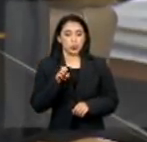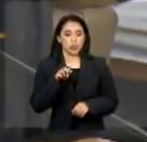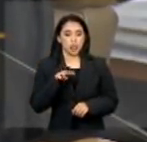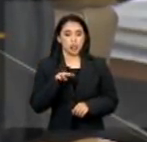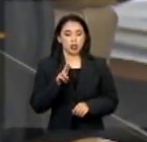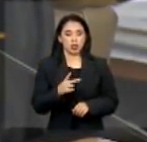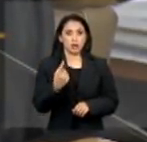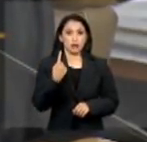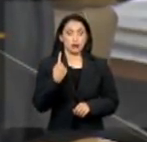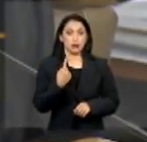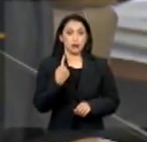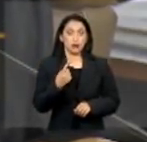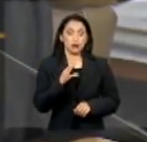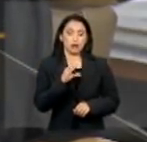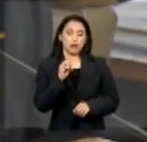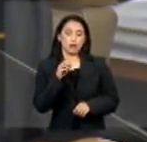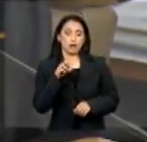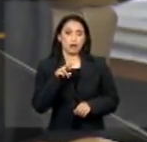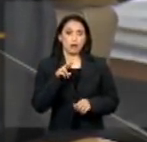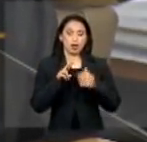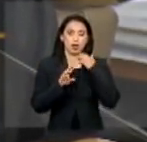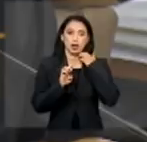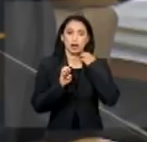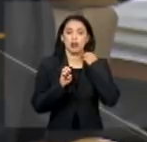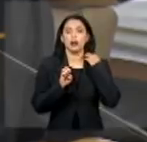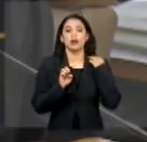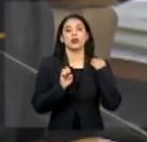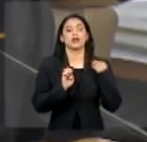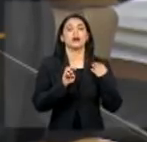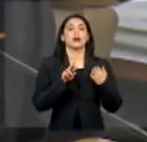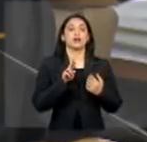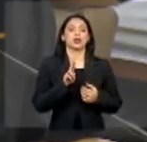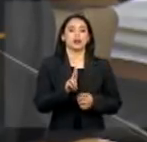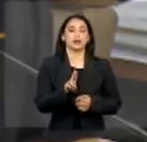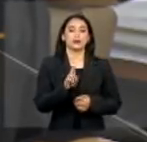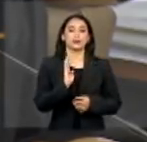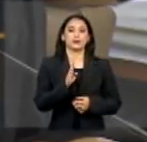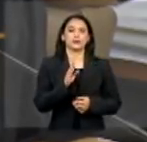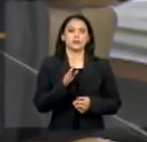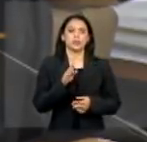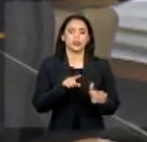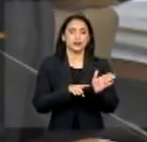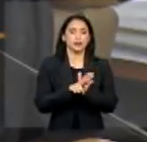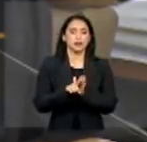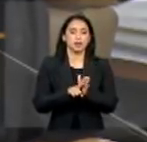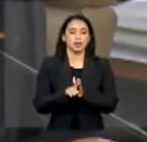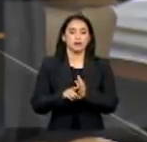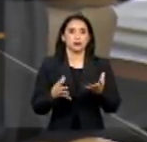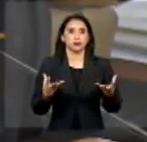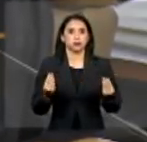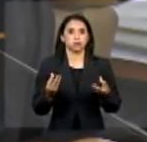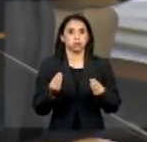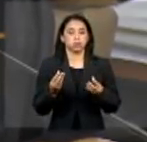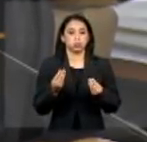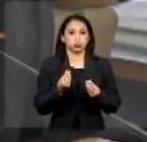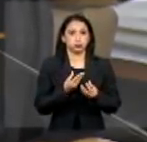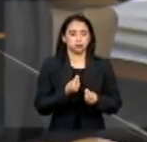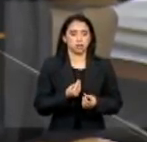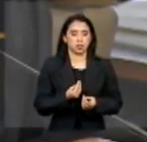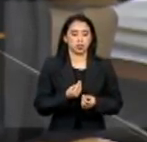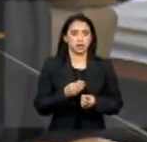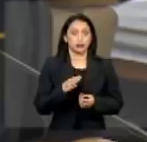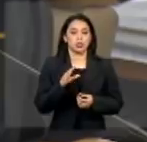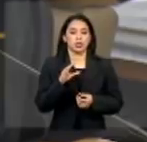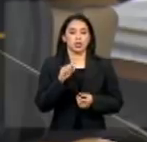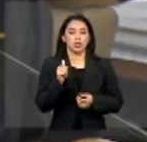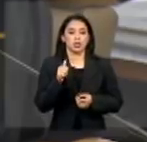corréu essa chamada de co réus já foi examinada em numerosos casos por óbvio neste tribunal